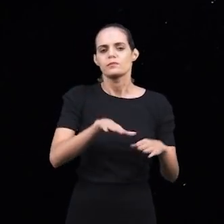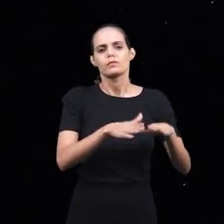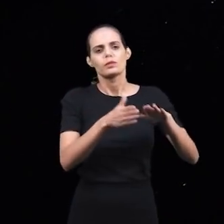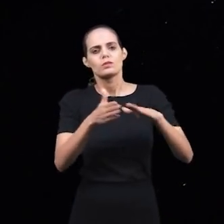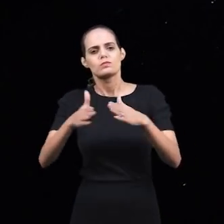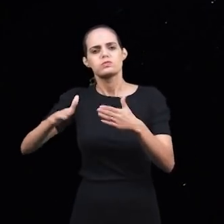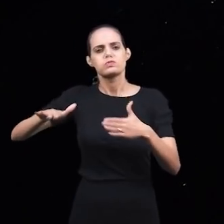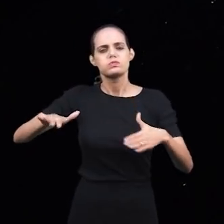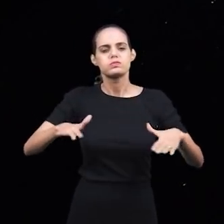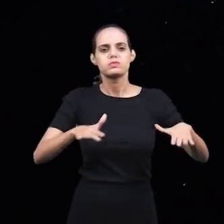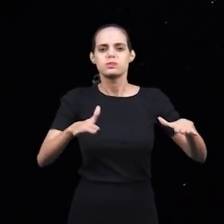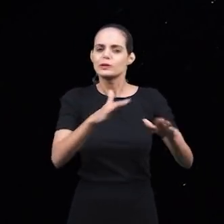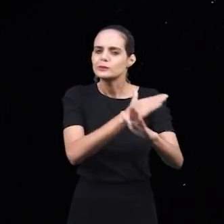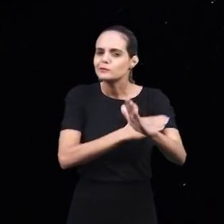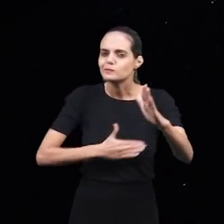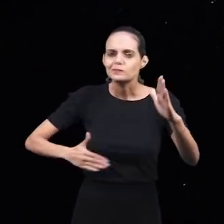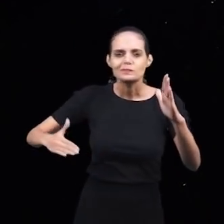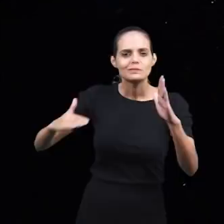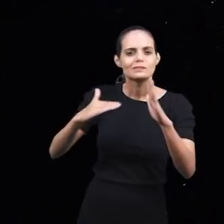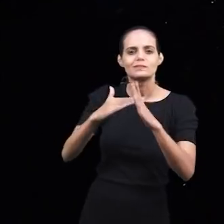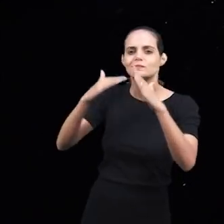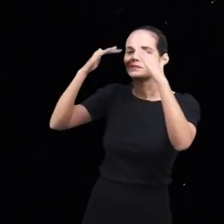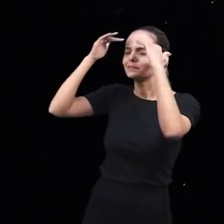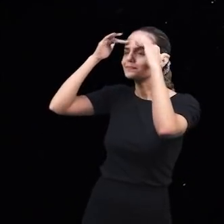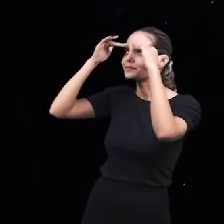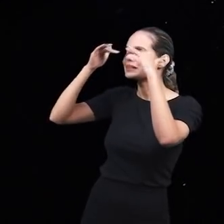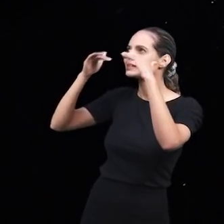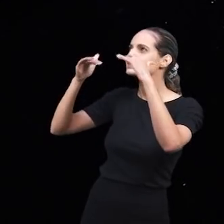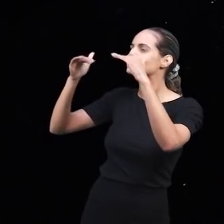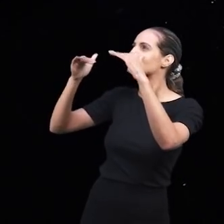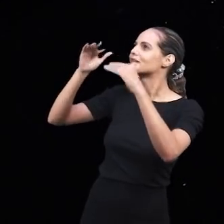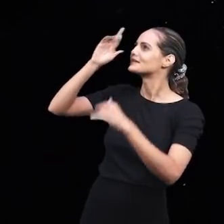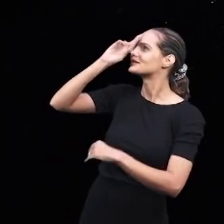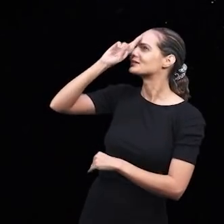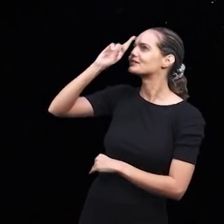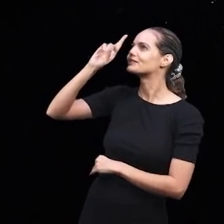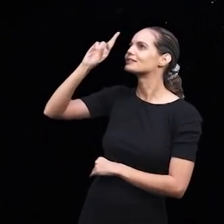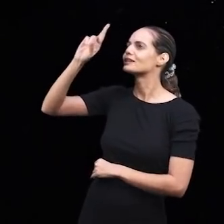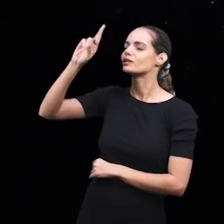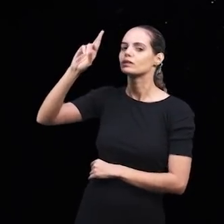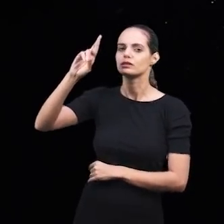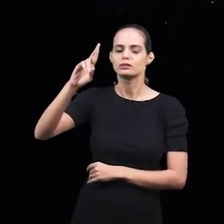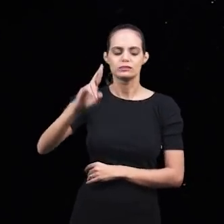mar. Pois todos ouvem o meu mandar.